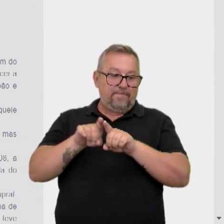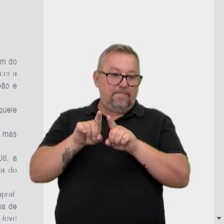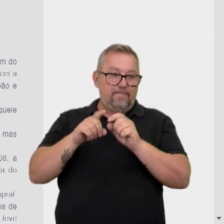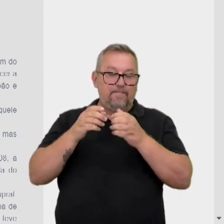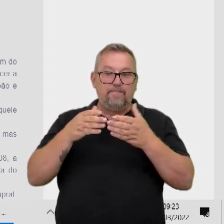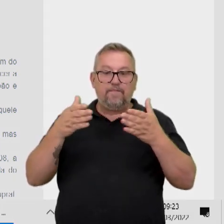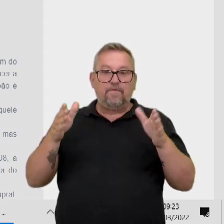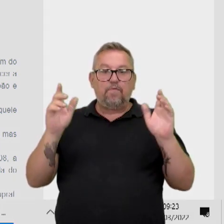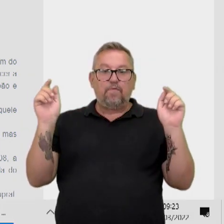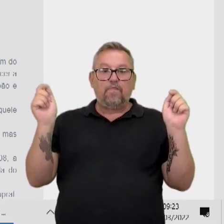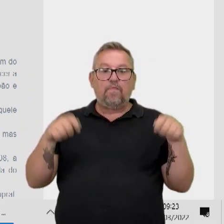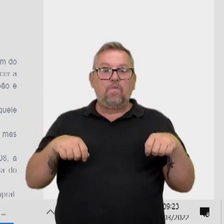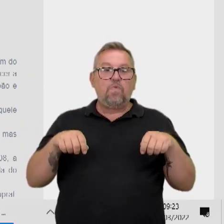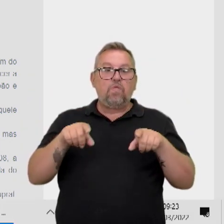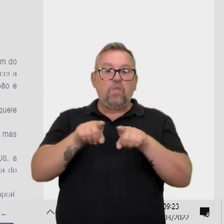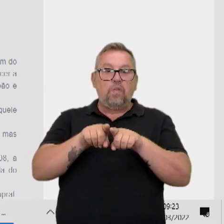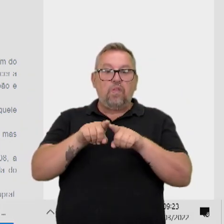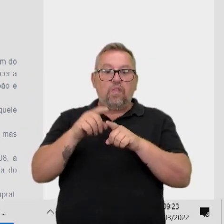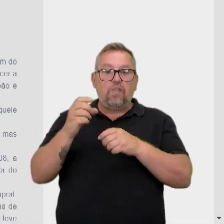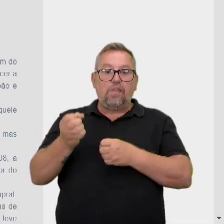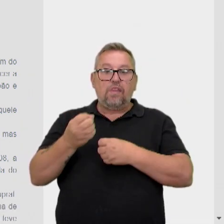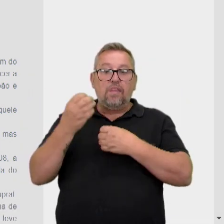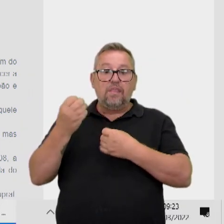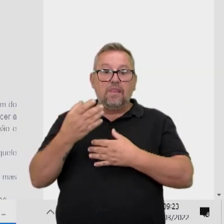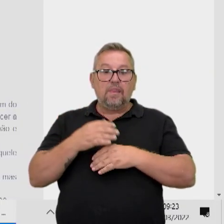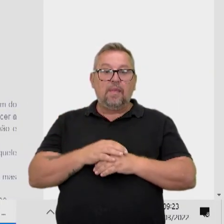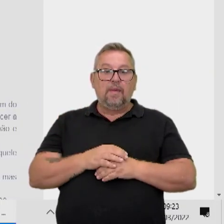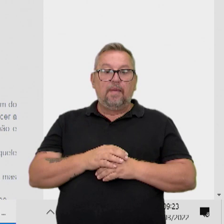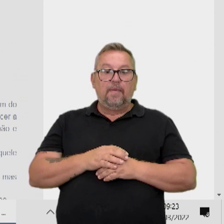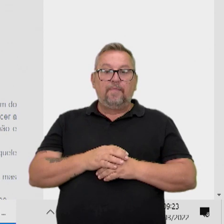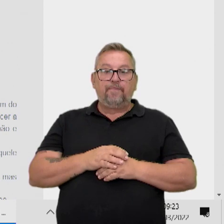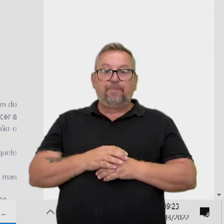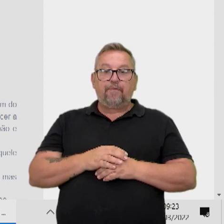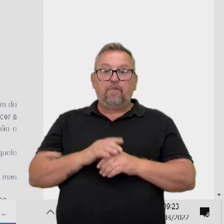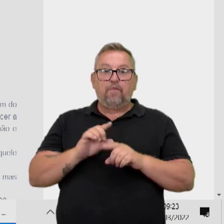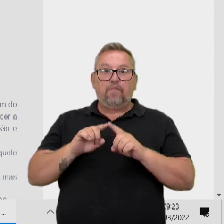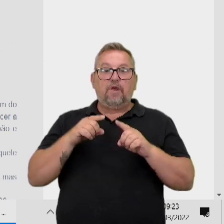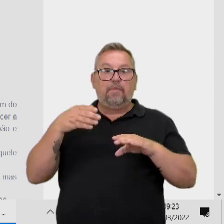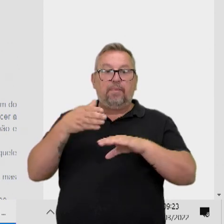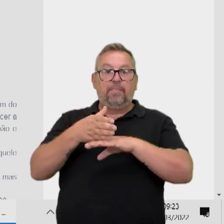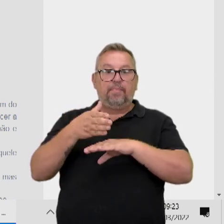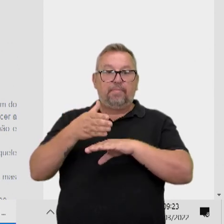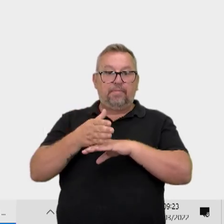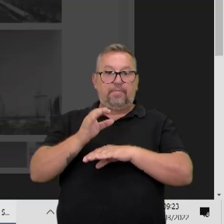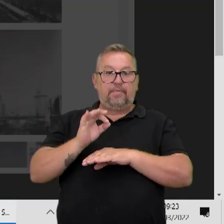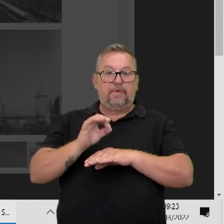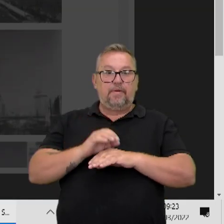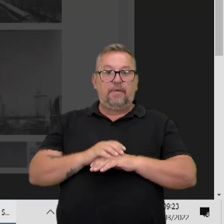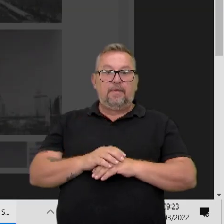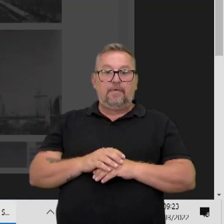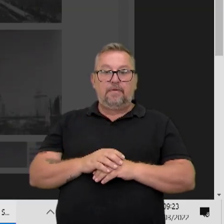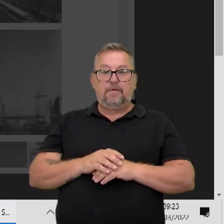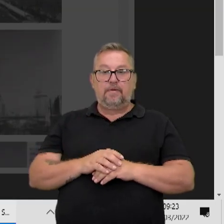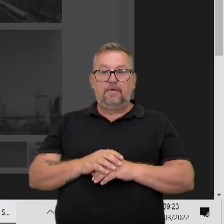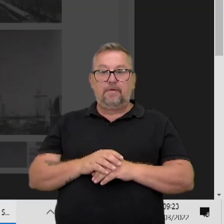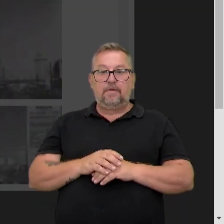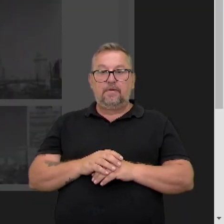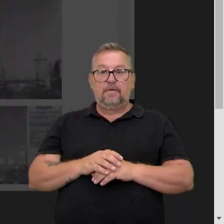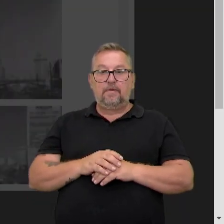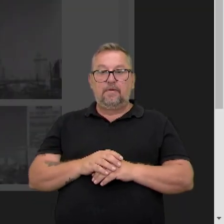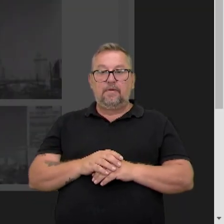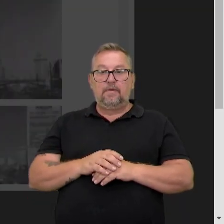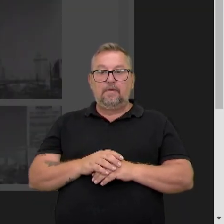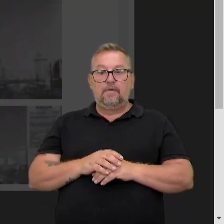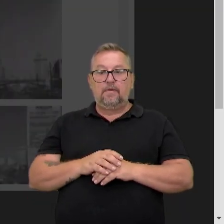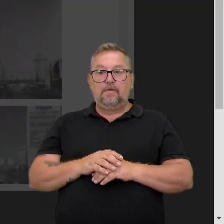aí e possibilitando informações, né, para o acesso, tá certo? Vamos lá voltar para a cidade, vamos dar aqui